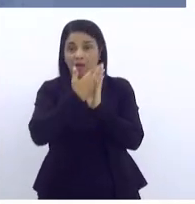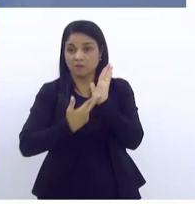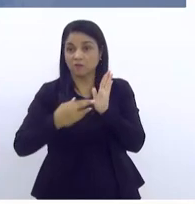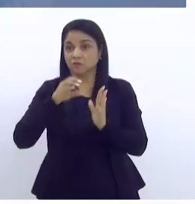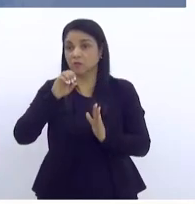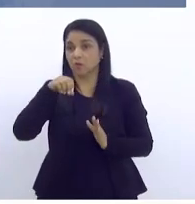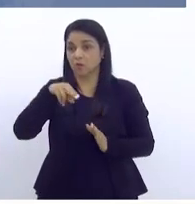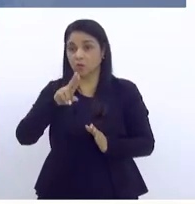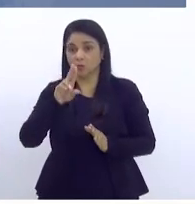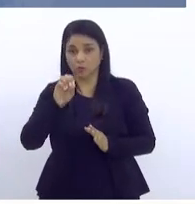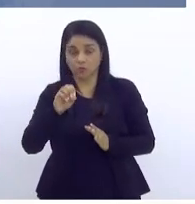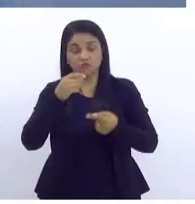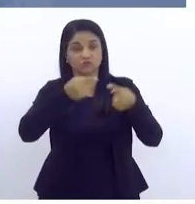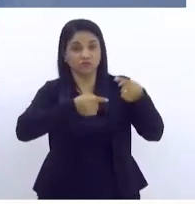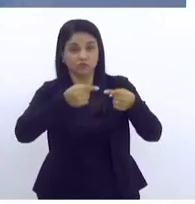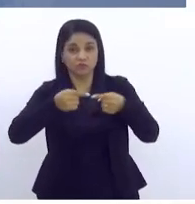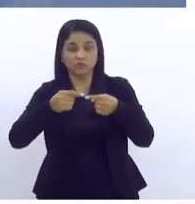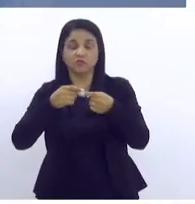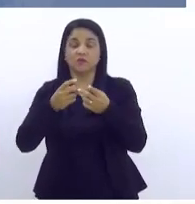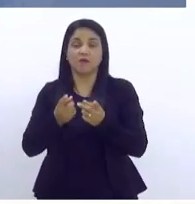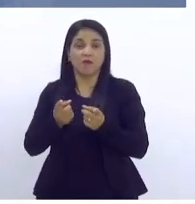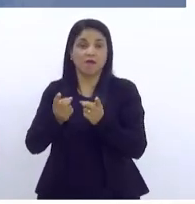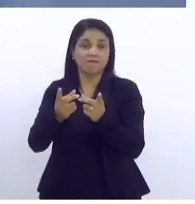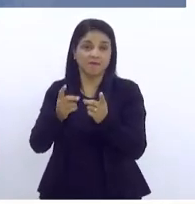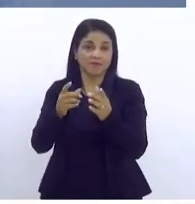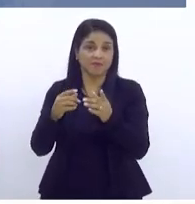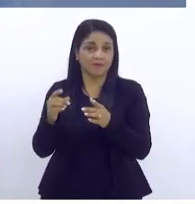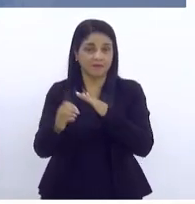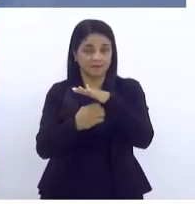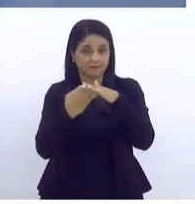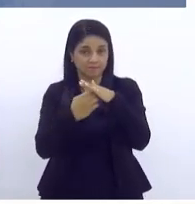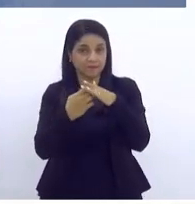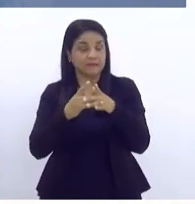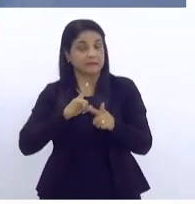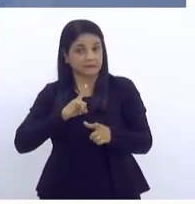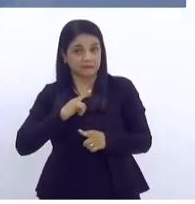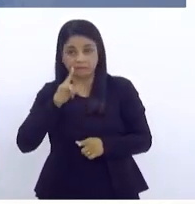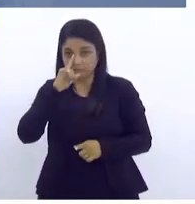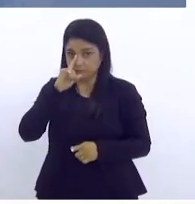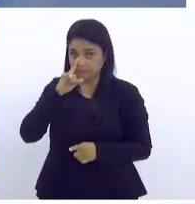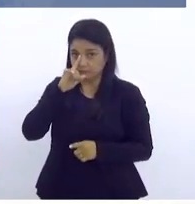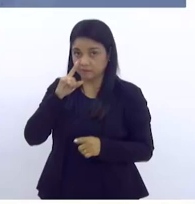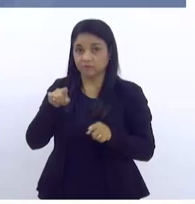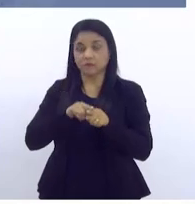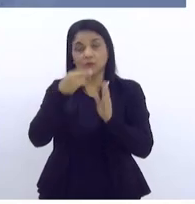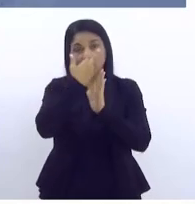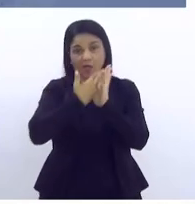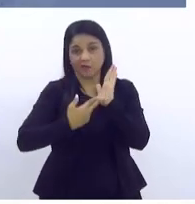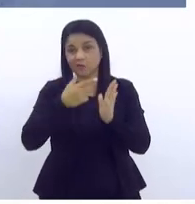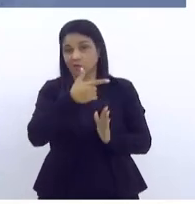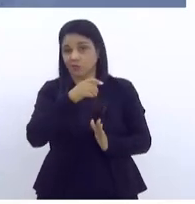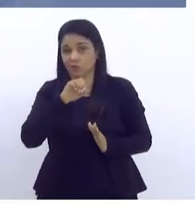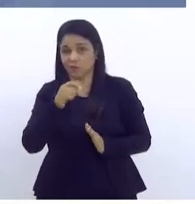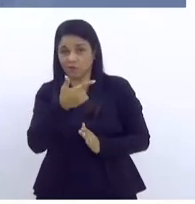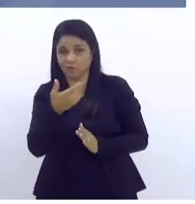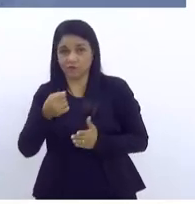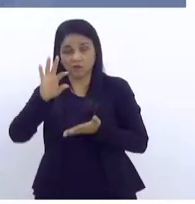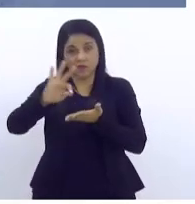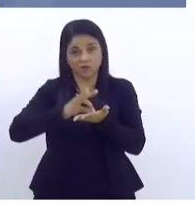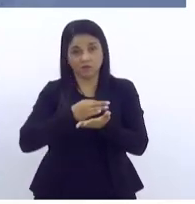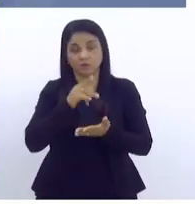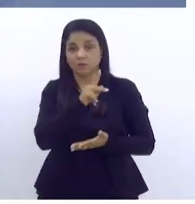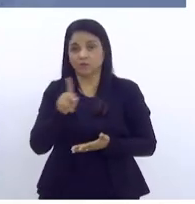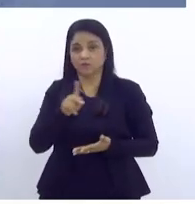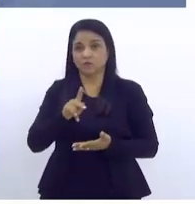ONU né para começar a discutir a questão da privatização né que traz alguns riscos né um relatório de 2020 né que foi foi assinado pelo professor Léo